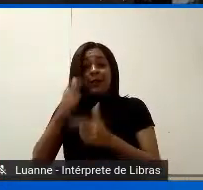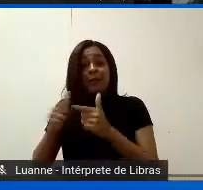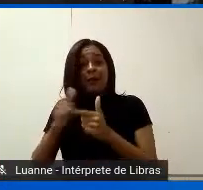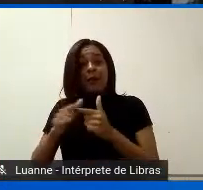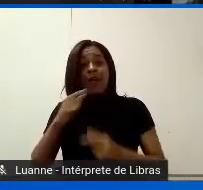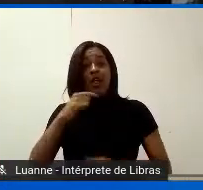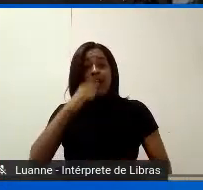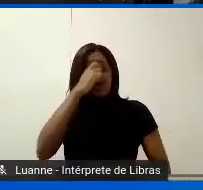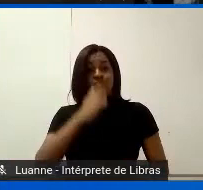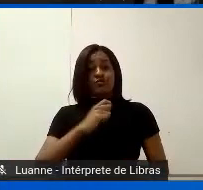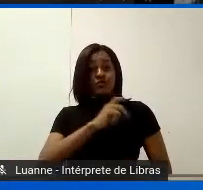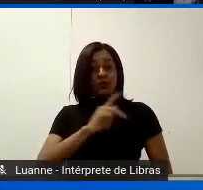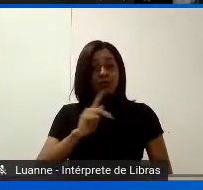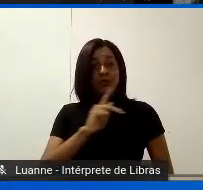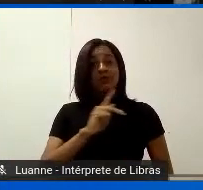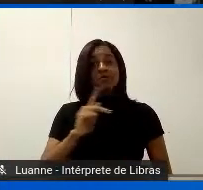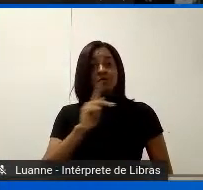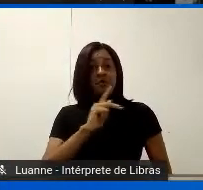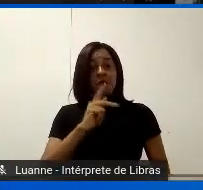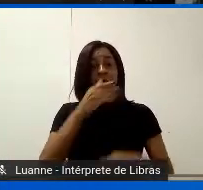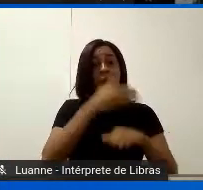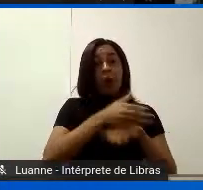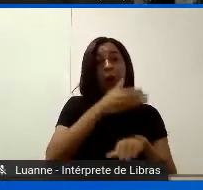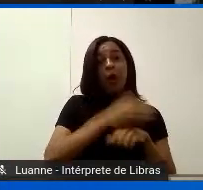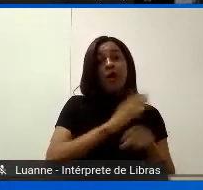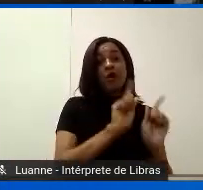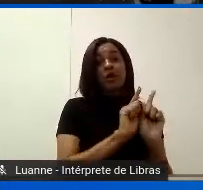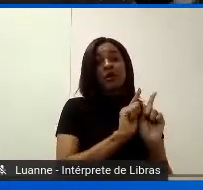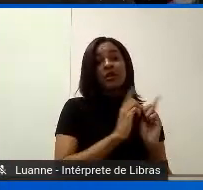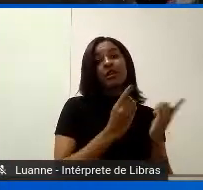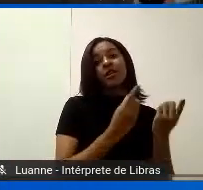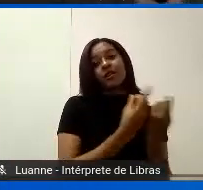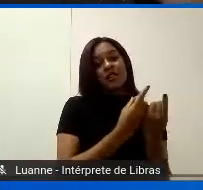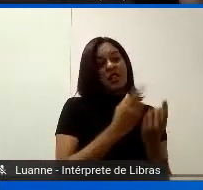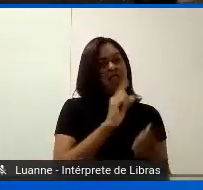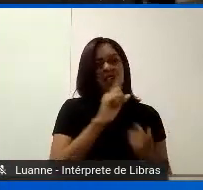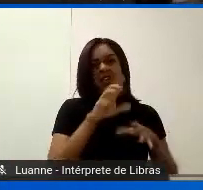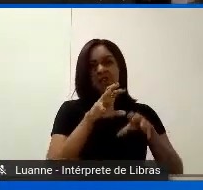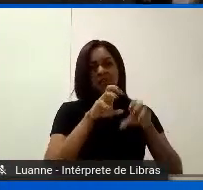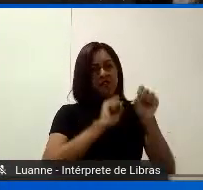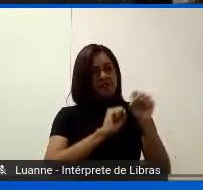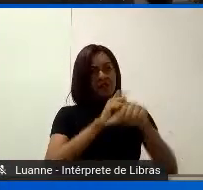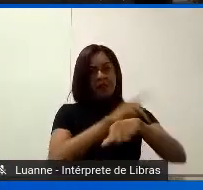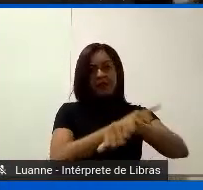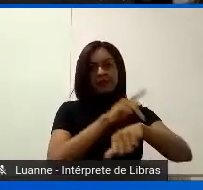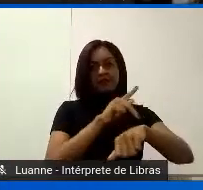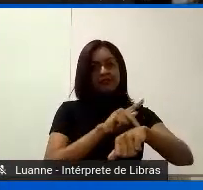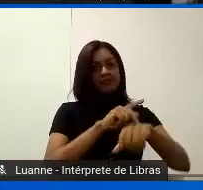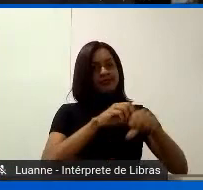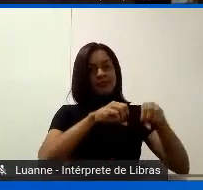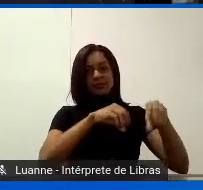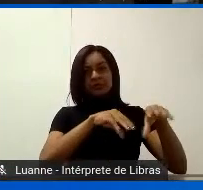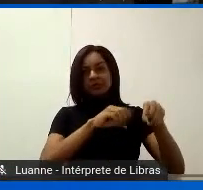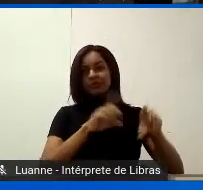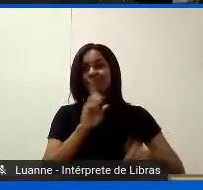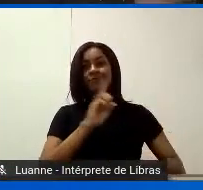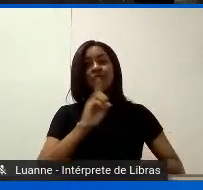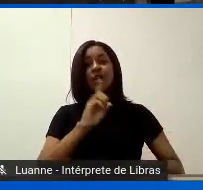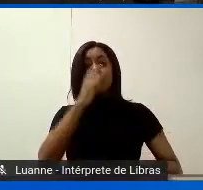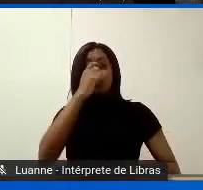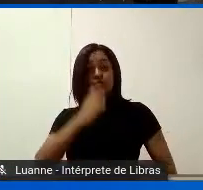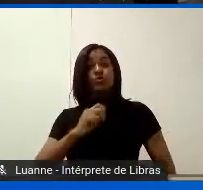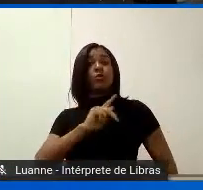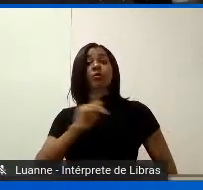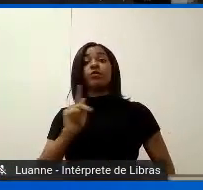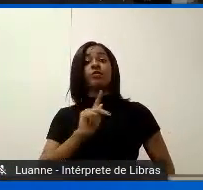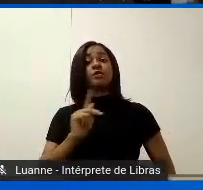departamento aqui da USP mas eu não sou formada em pedagogia eu não sou fornecem de Formação eu sou um professor e aí eu